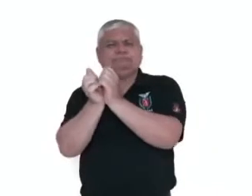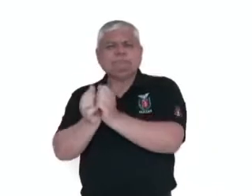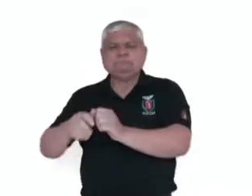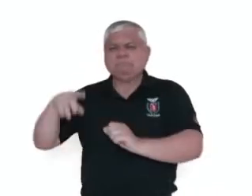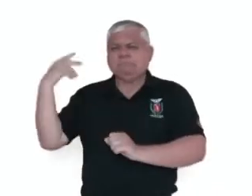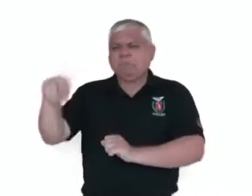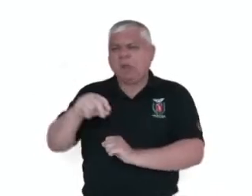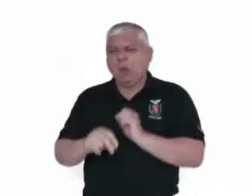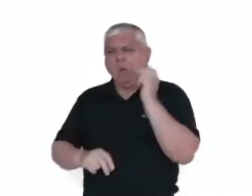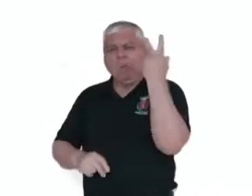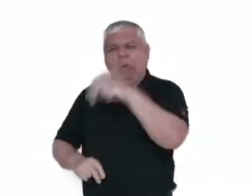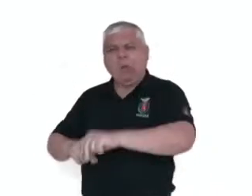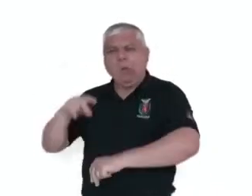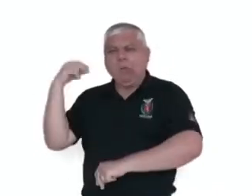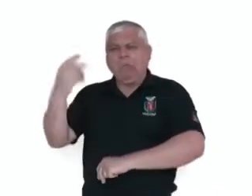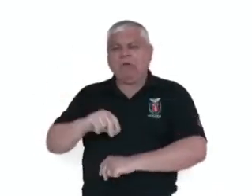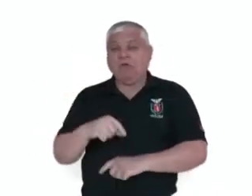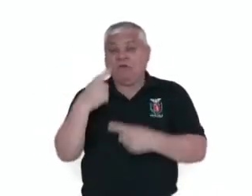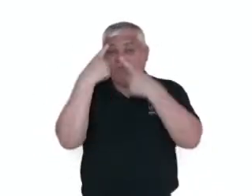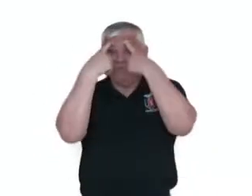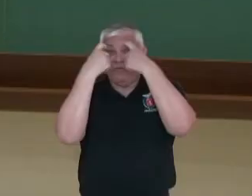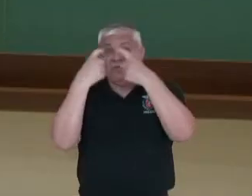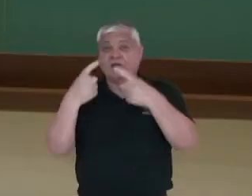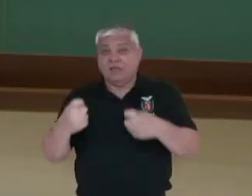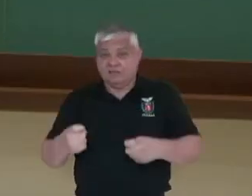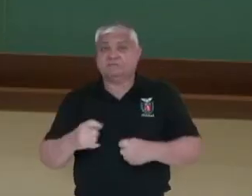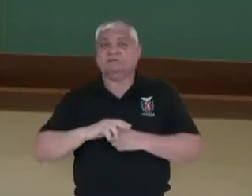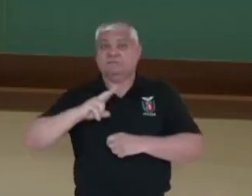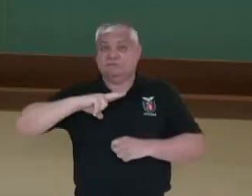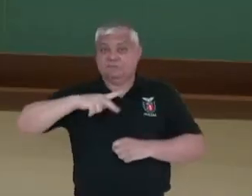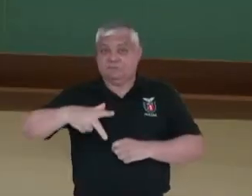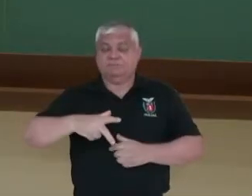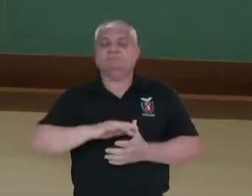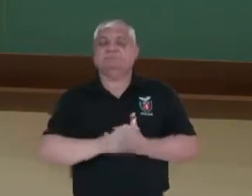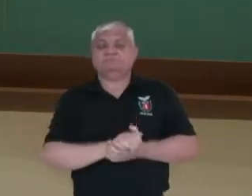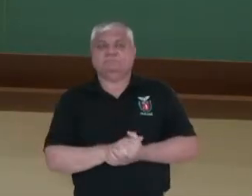castigos e à violência na América colonial portuguesa.